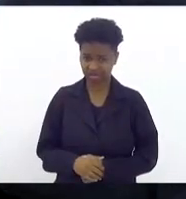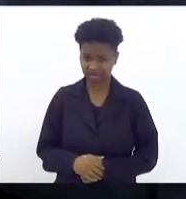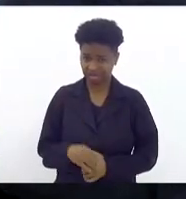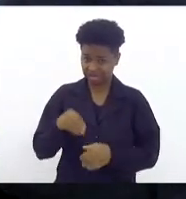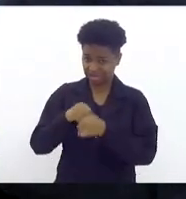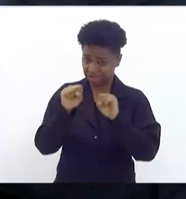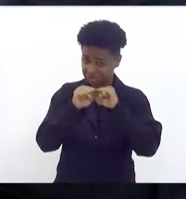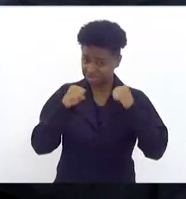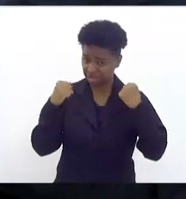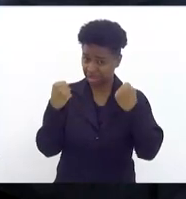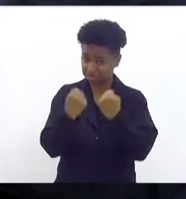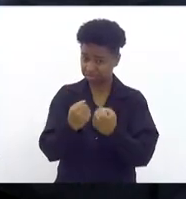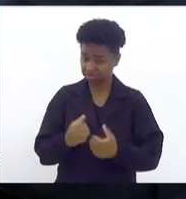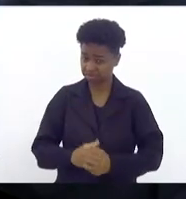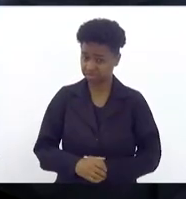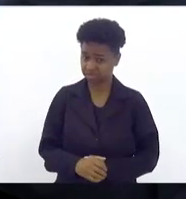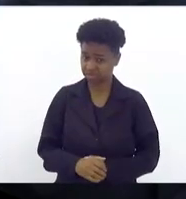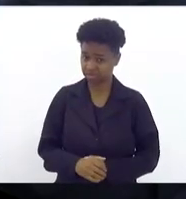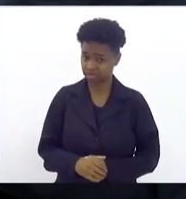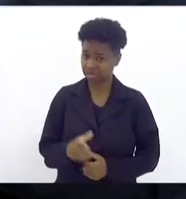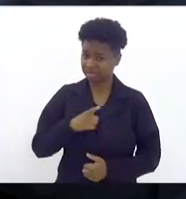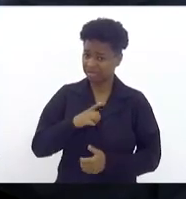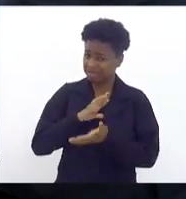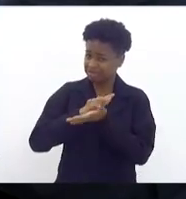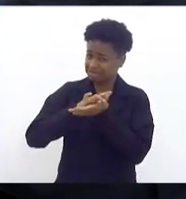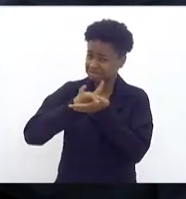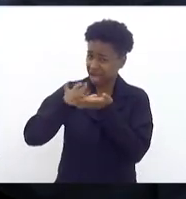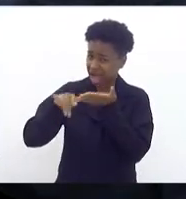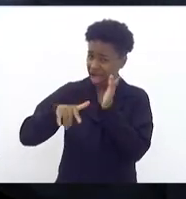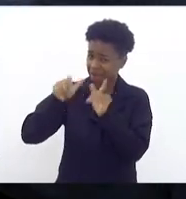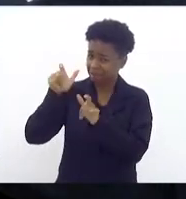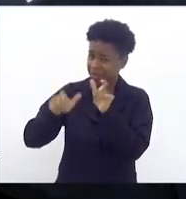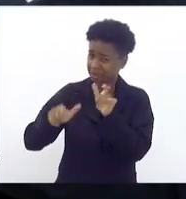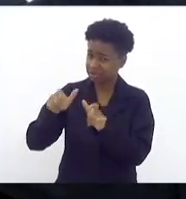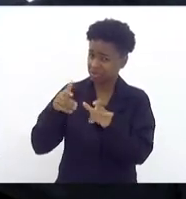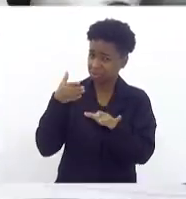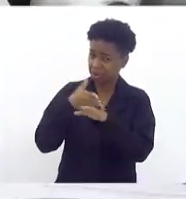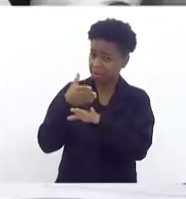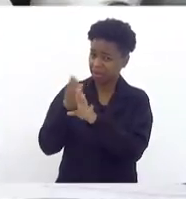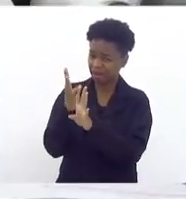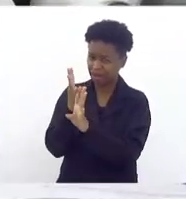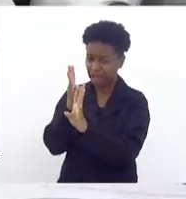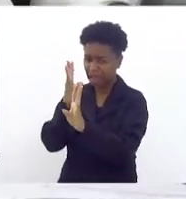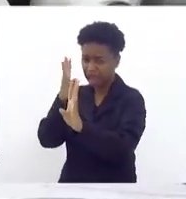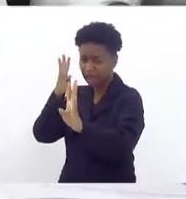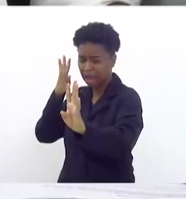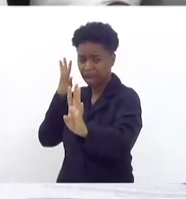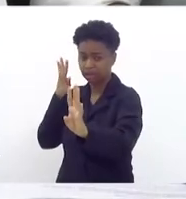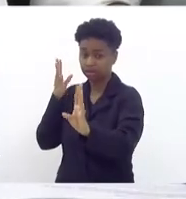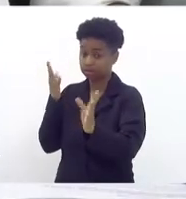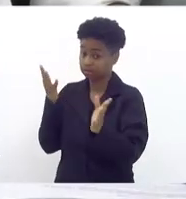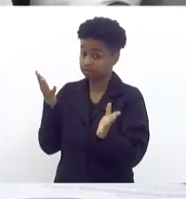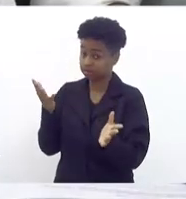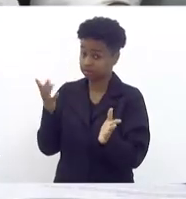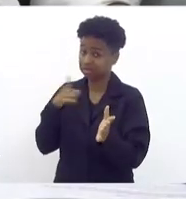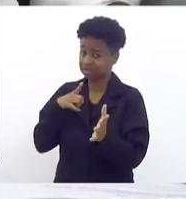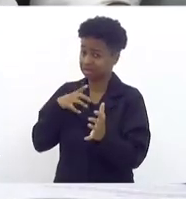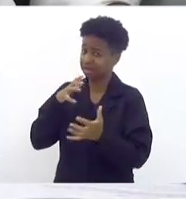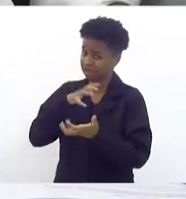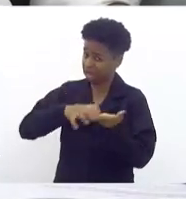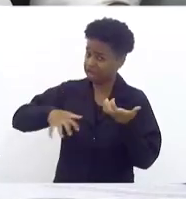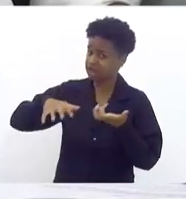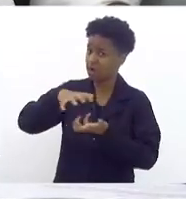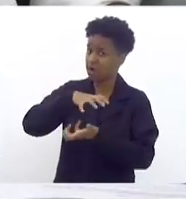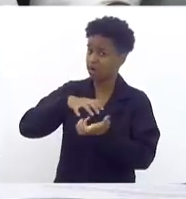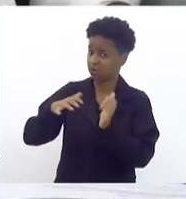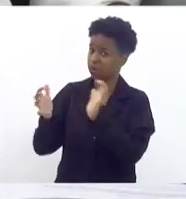Tenho dúvidas disso. Com 100 mil torcedores, milhares e milhares de torcedores, vai ter uma fila, vai ter uma revolta, essa turma